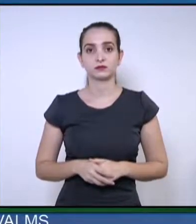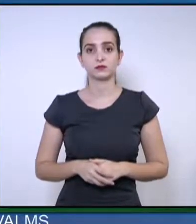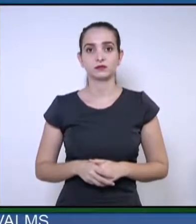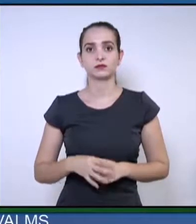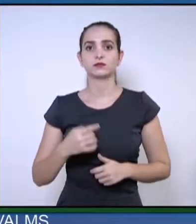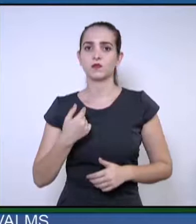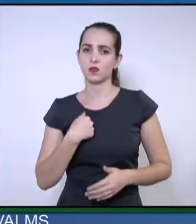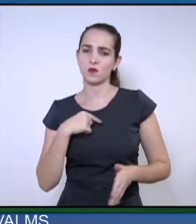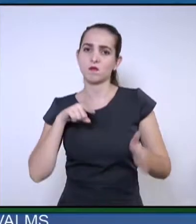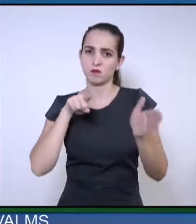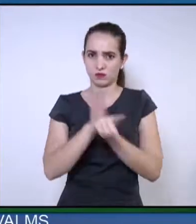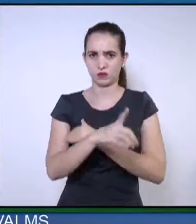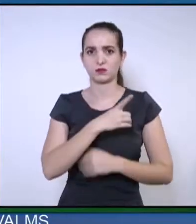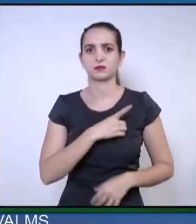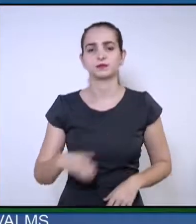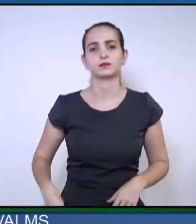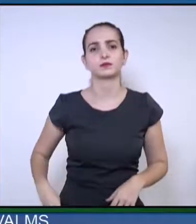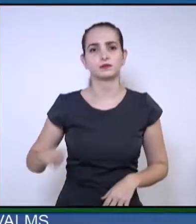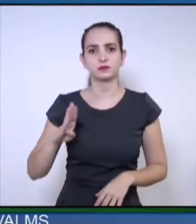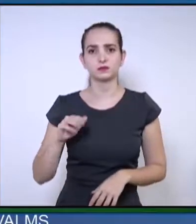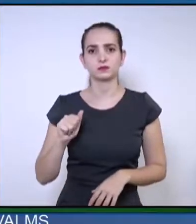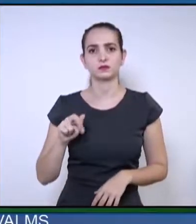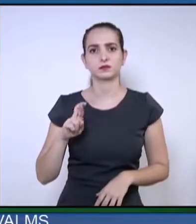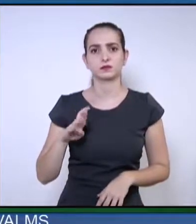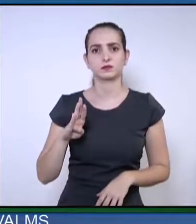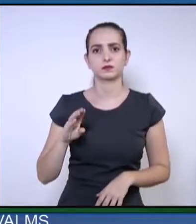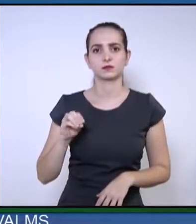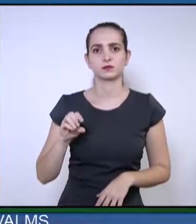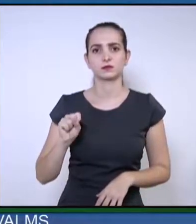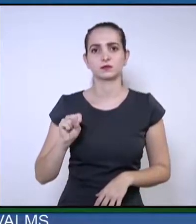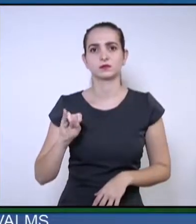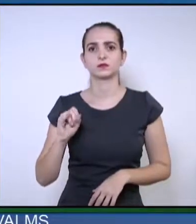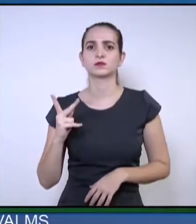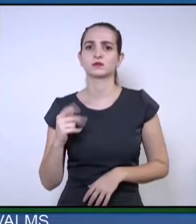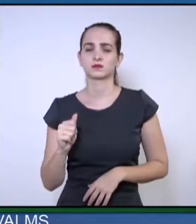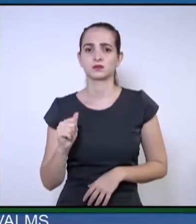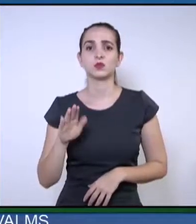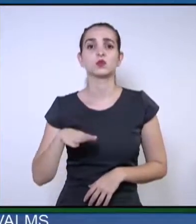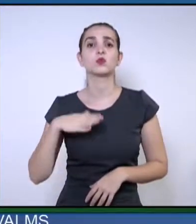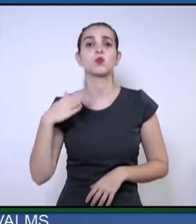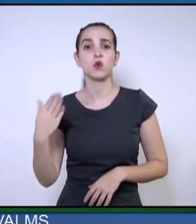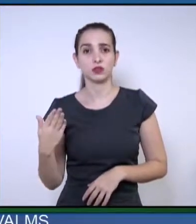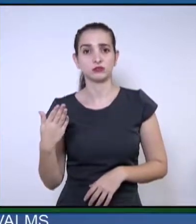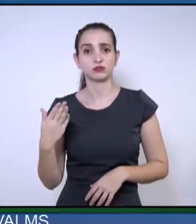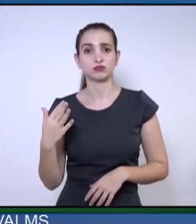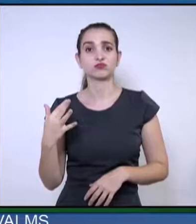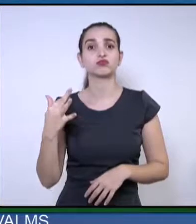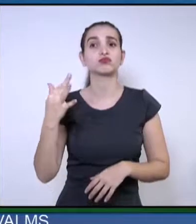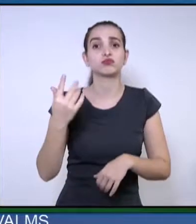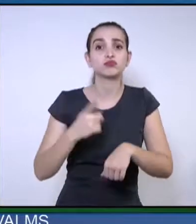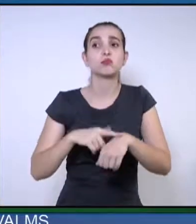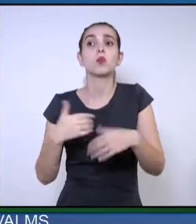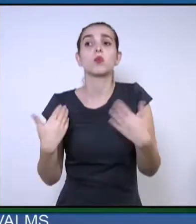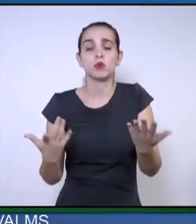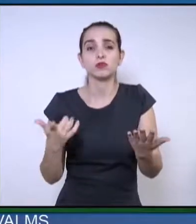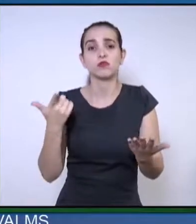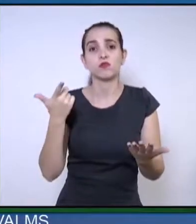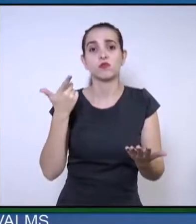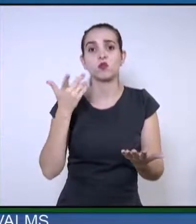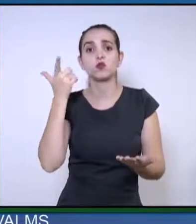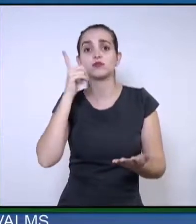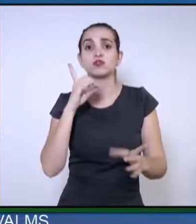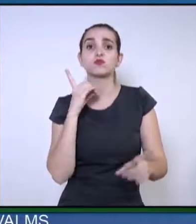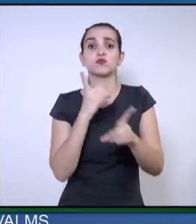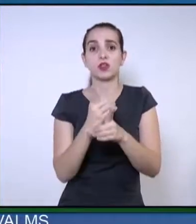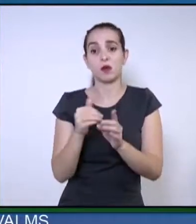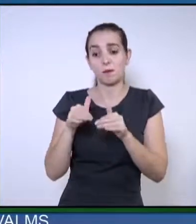Eu pergunto, deputado Barbosinha, quando sentiremos os efeitos da intervenção no Rio de Janeiro, do lado positivo?